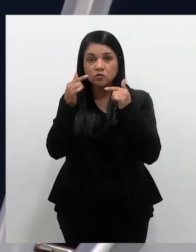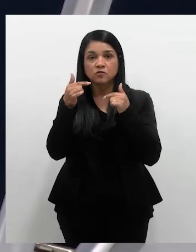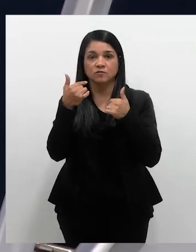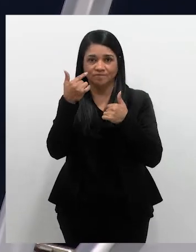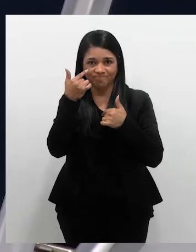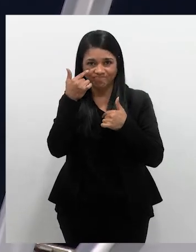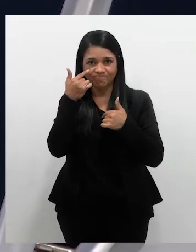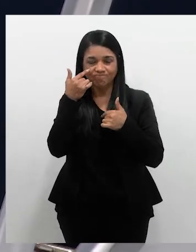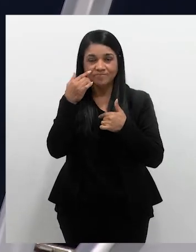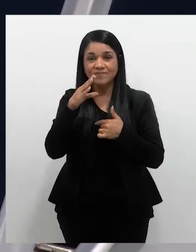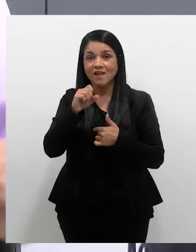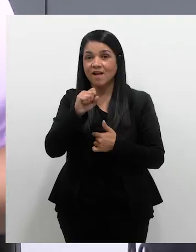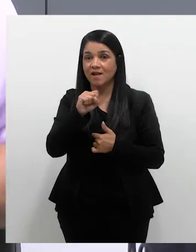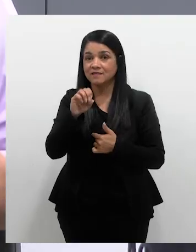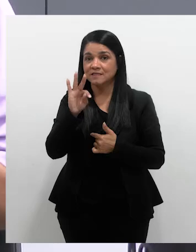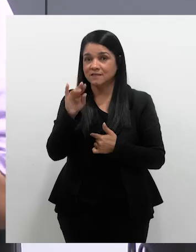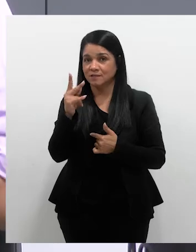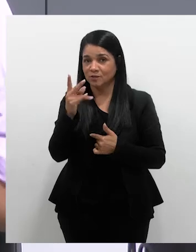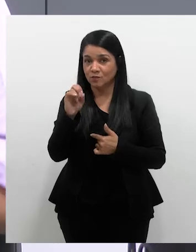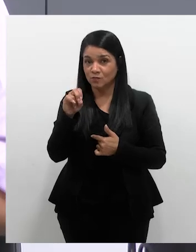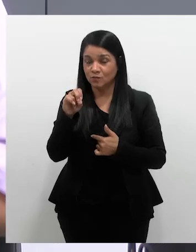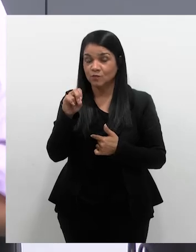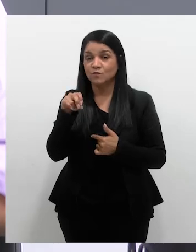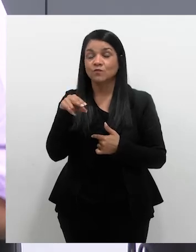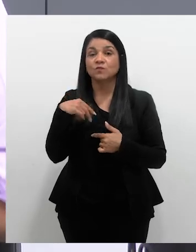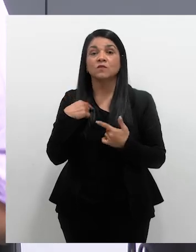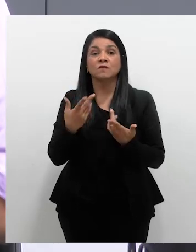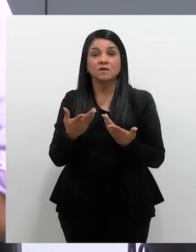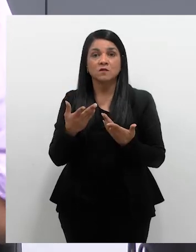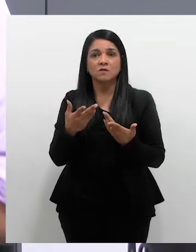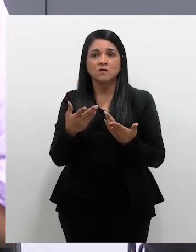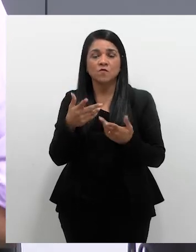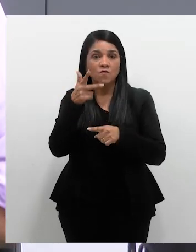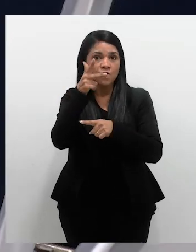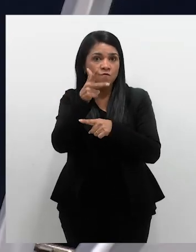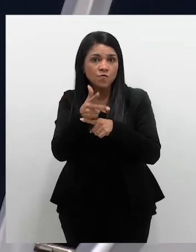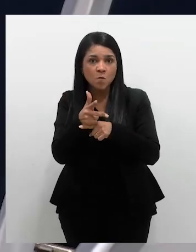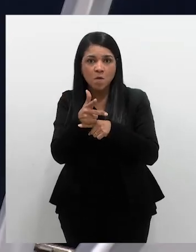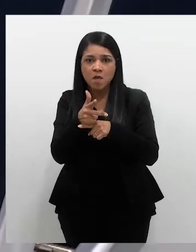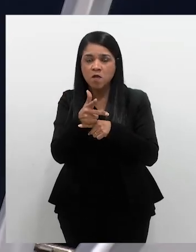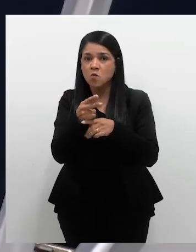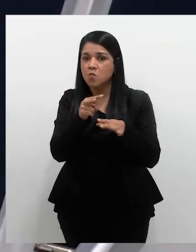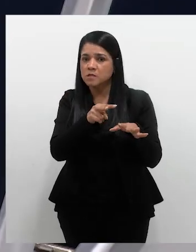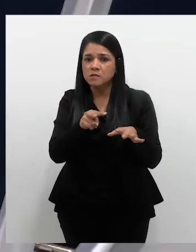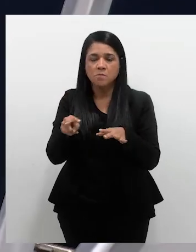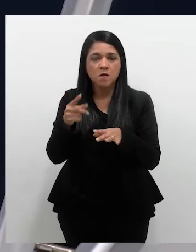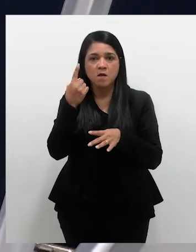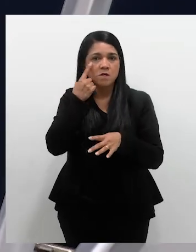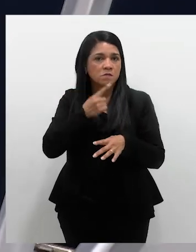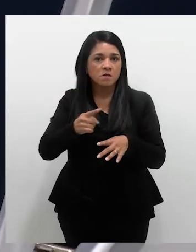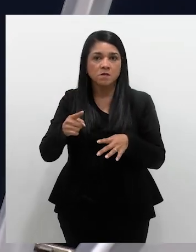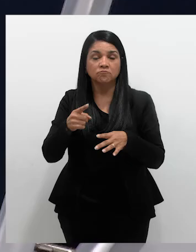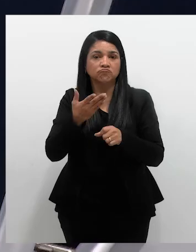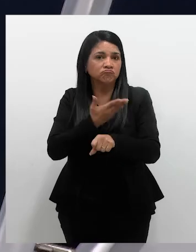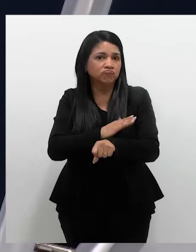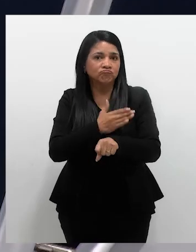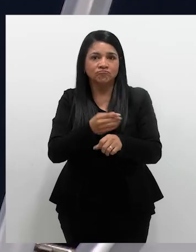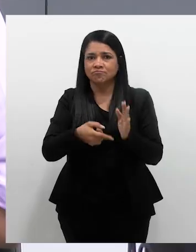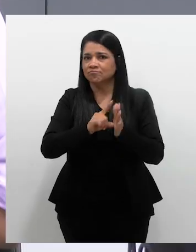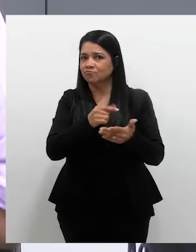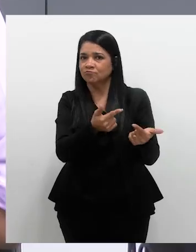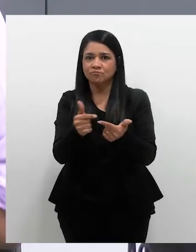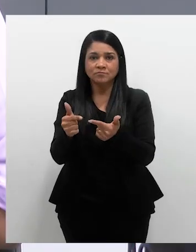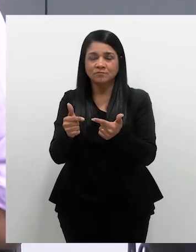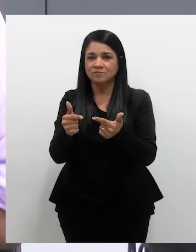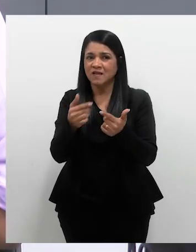olho tinha que ser escuro. E em uma semana eu estava filmando, eu não tive nem mesa para fazer com o pessoal, e eles estavam ensaiando há um tempão. Não rolou leitura para